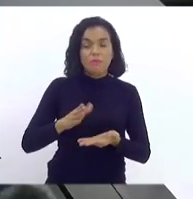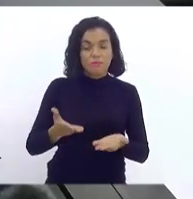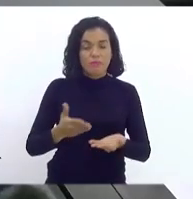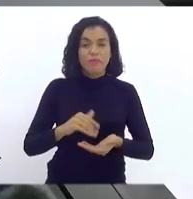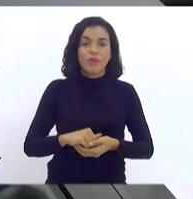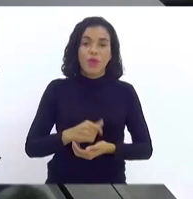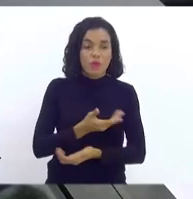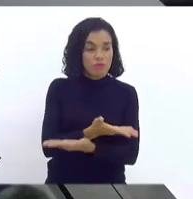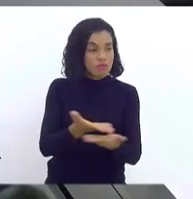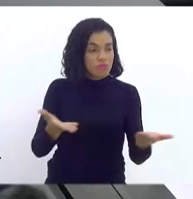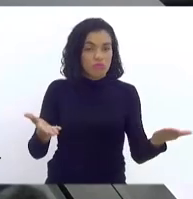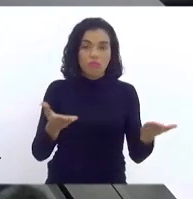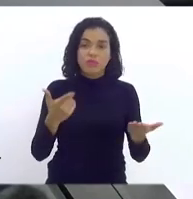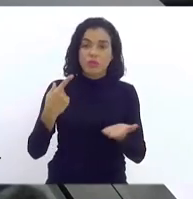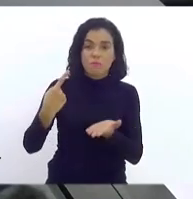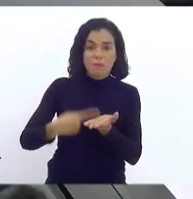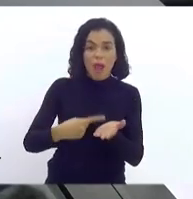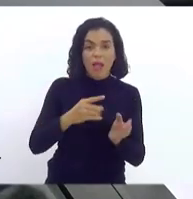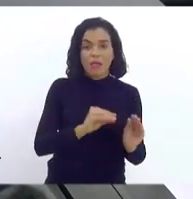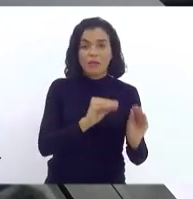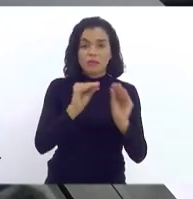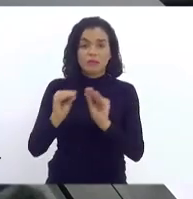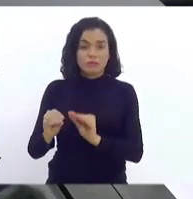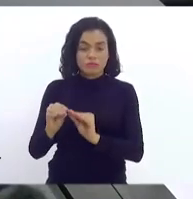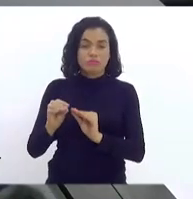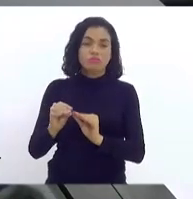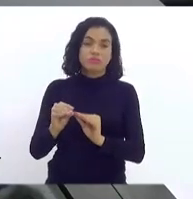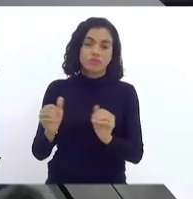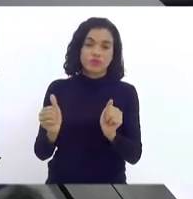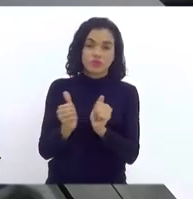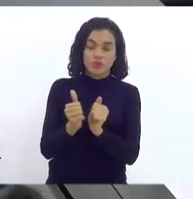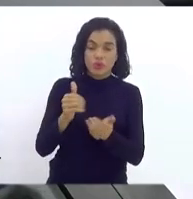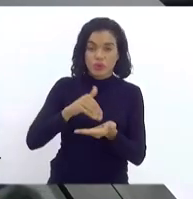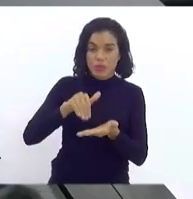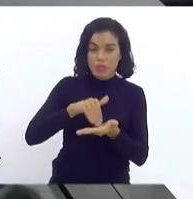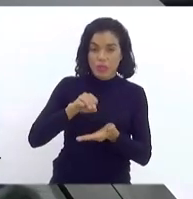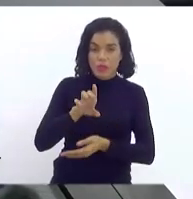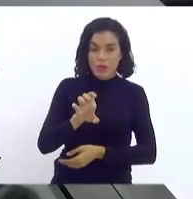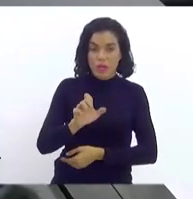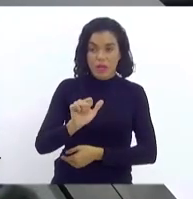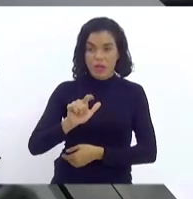aqui ao colegiado, para que a gente marque uma nova sentada com a oitiva do secretário Guleal.